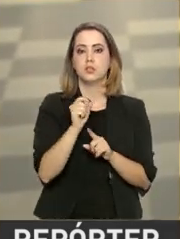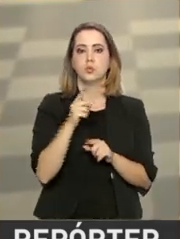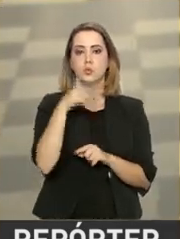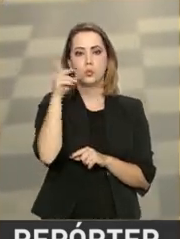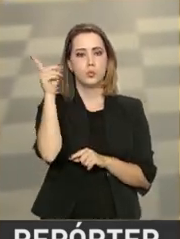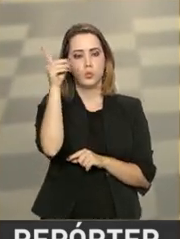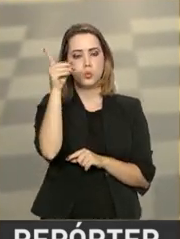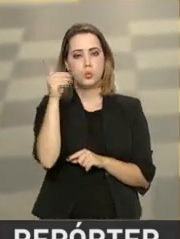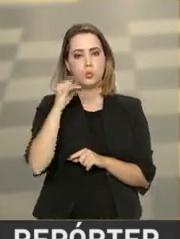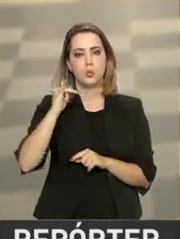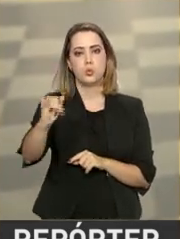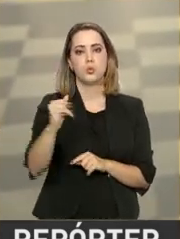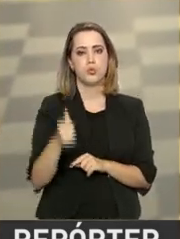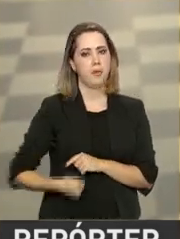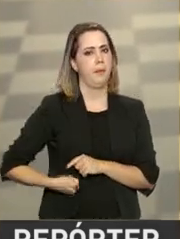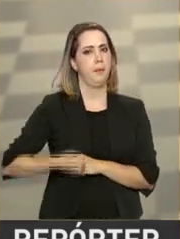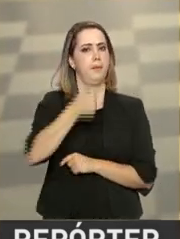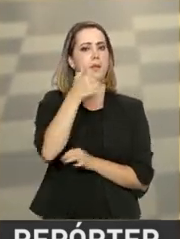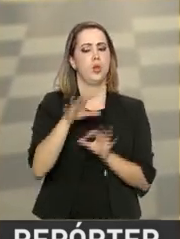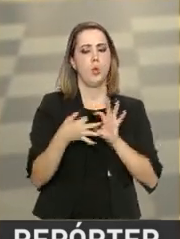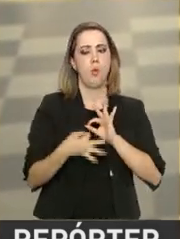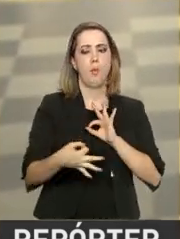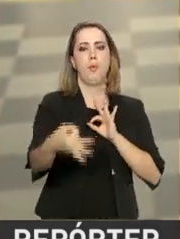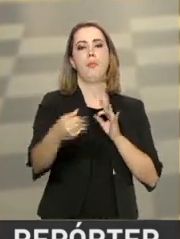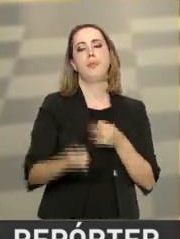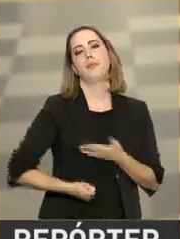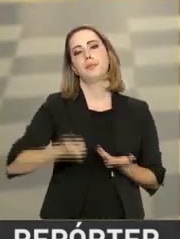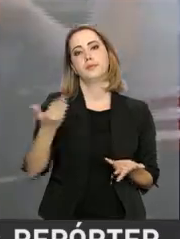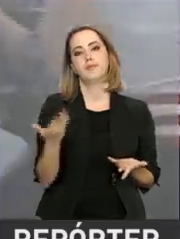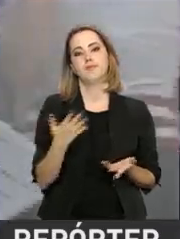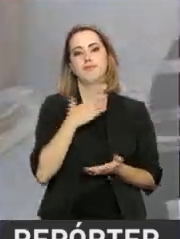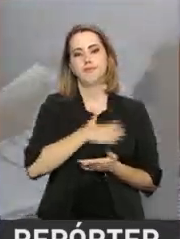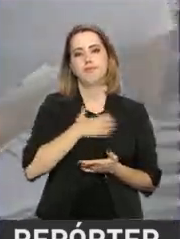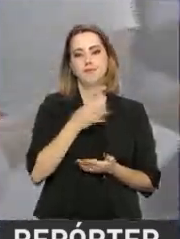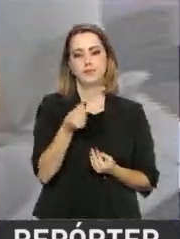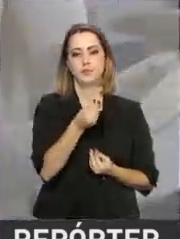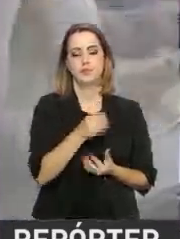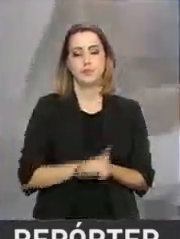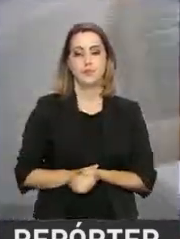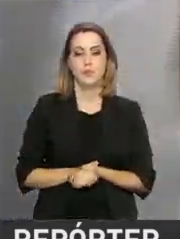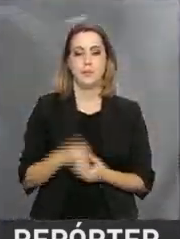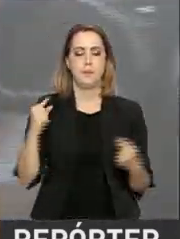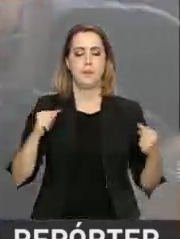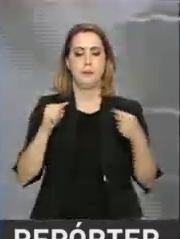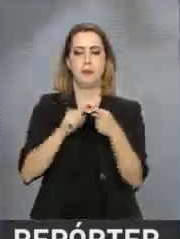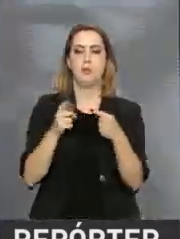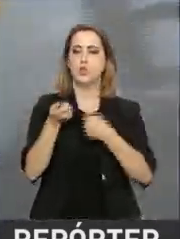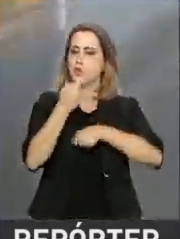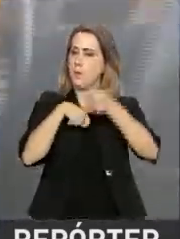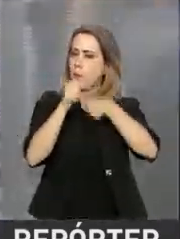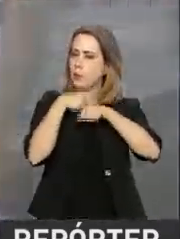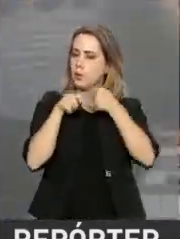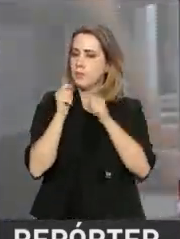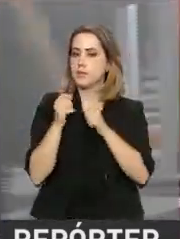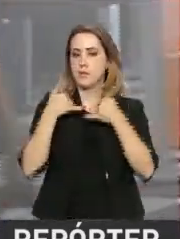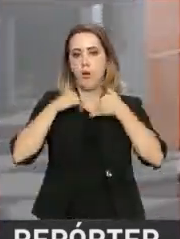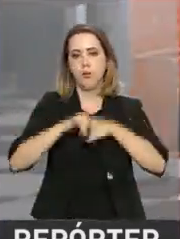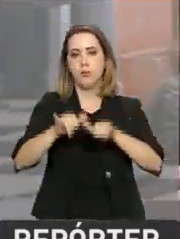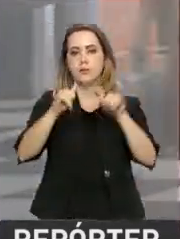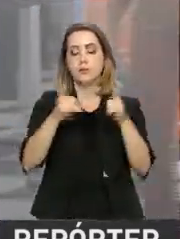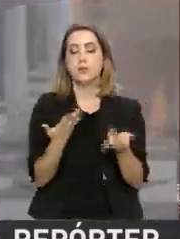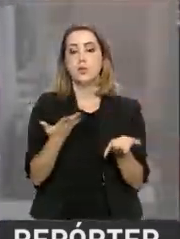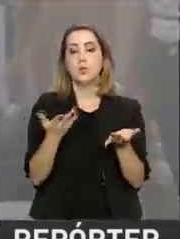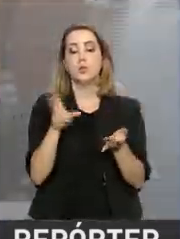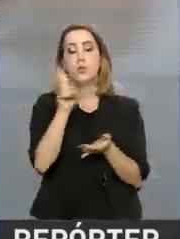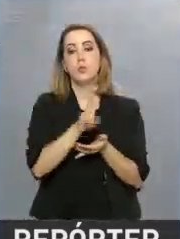mais rende no meu trabalho e rende na minha vida gosto muito o objetivo é economizar energia consumo no